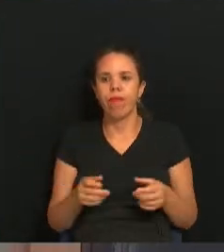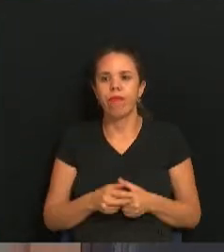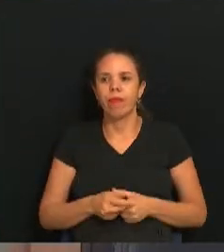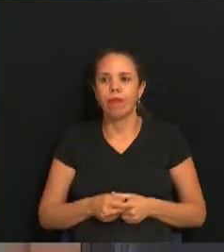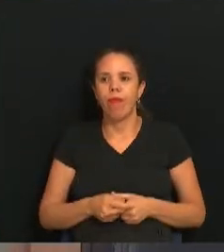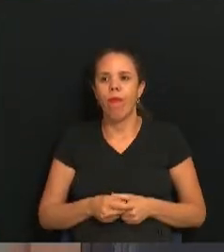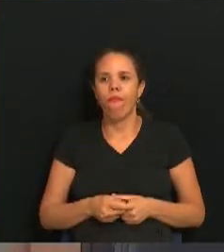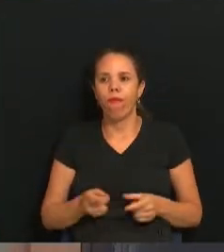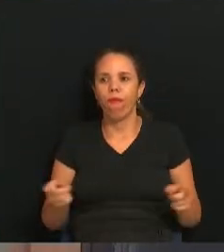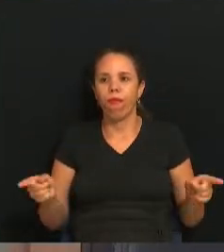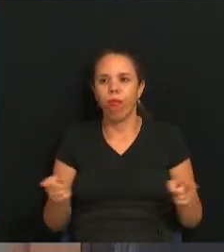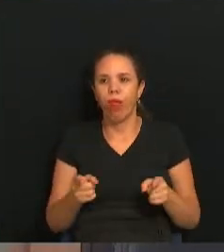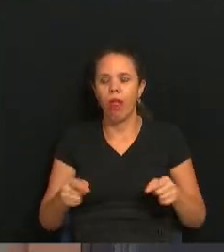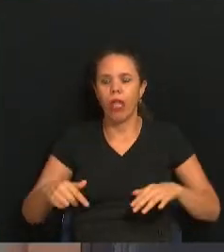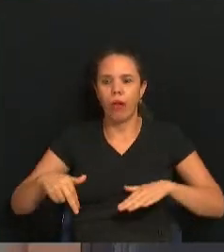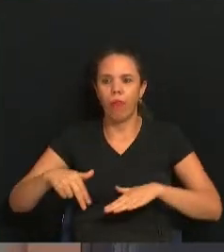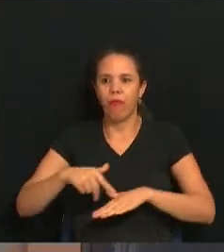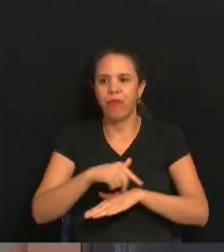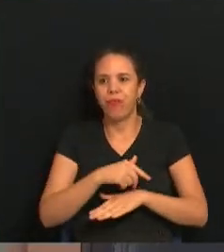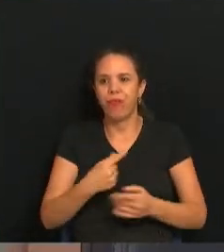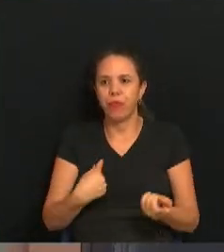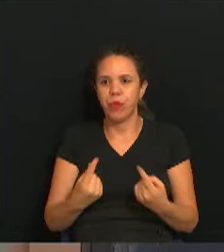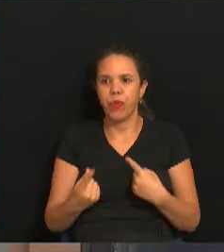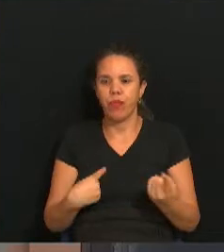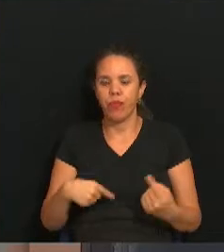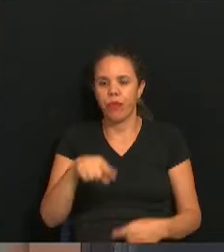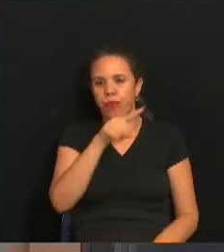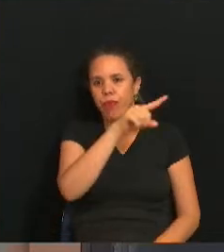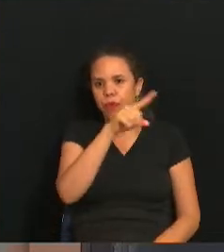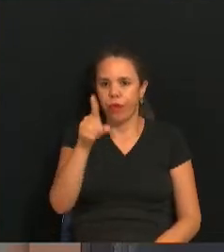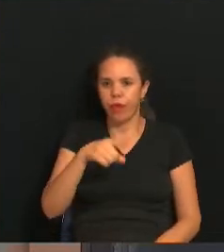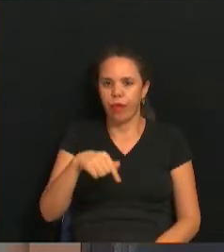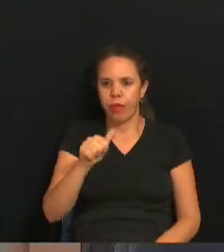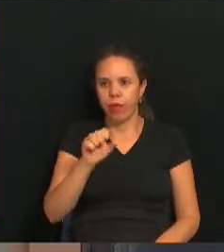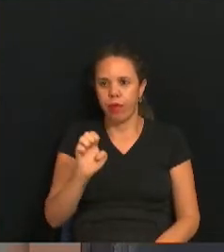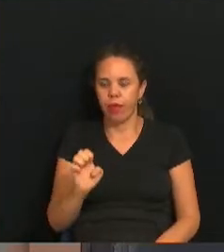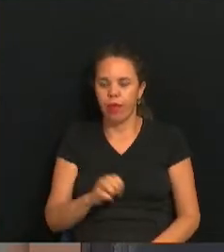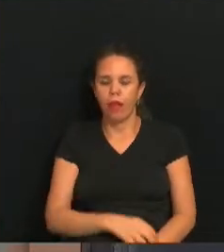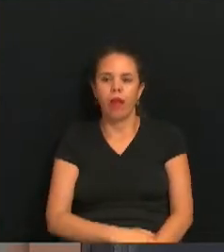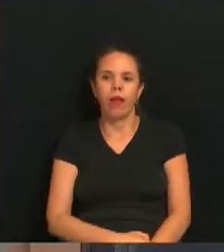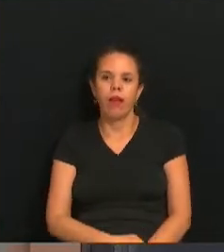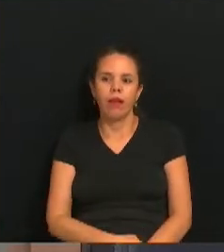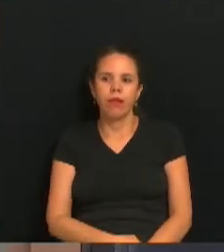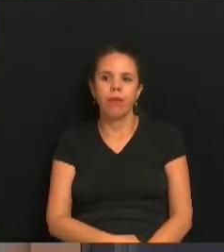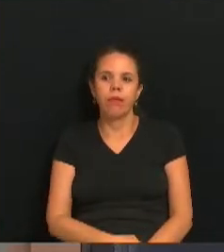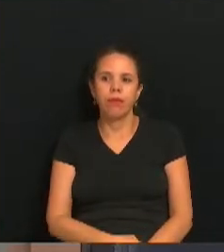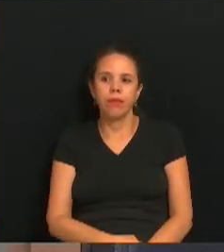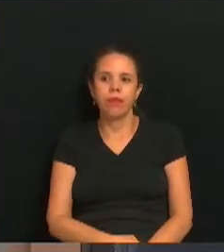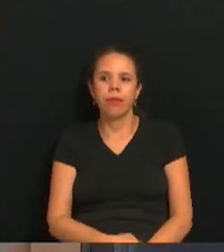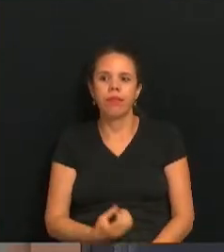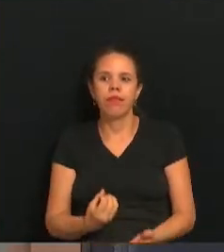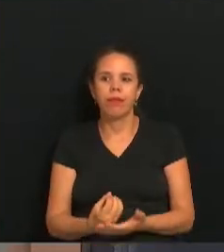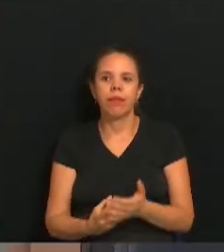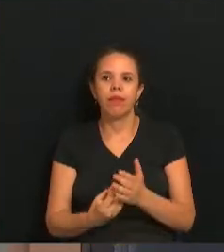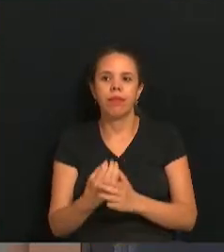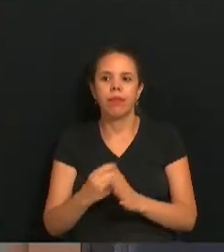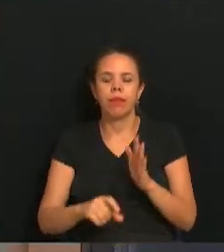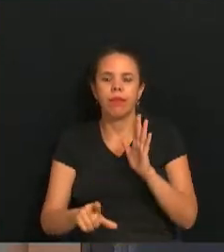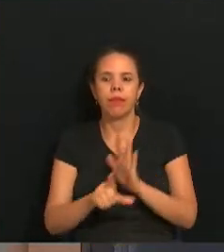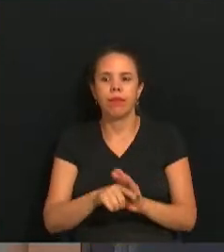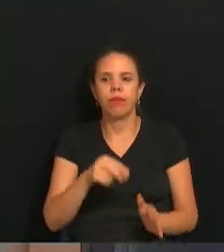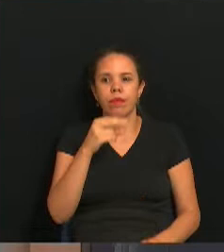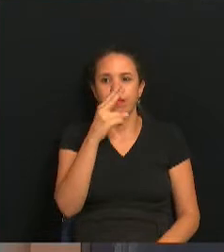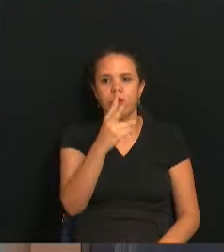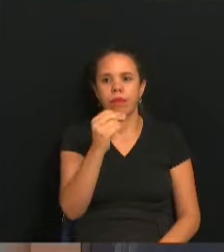faixa denominada como ZAE. A situação foi criada pela Lei 208,